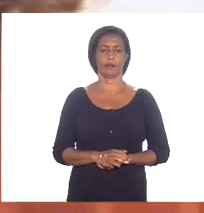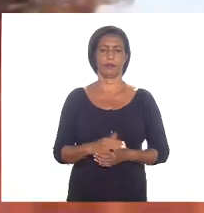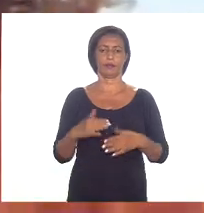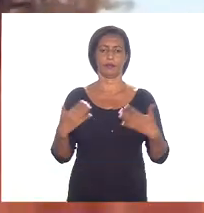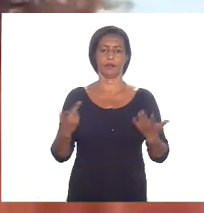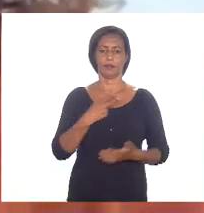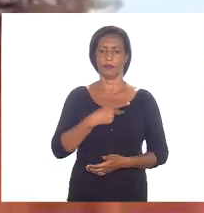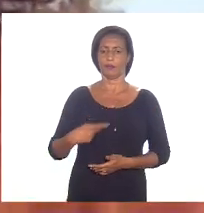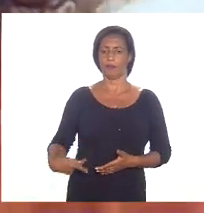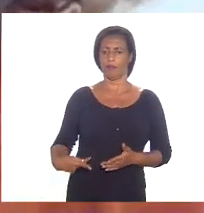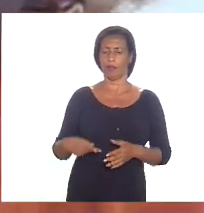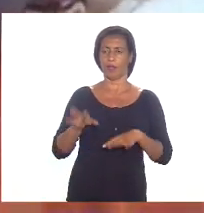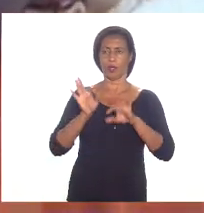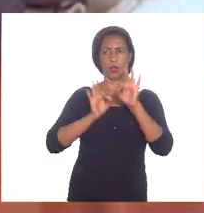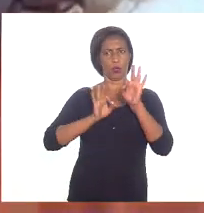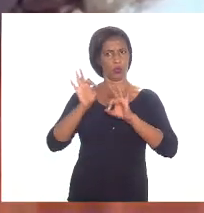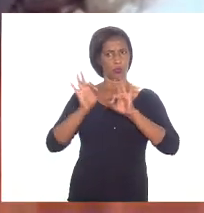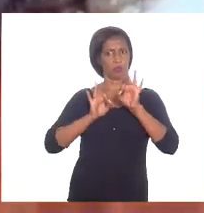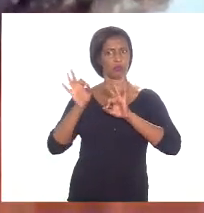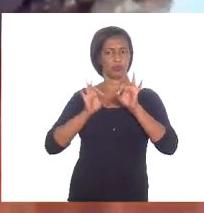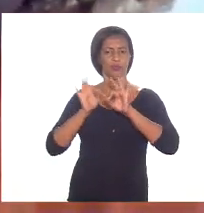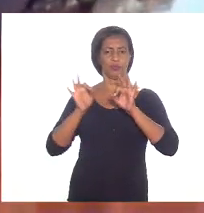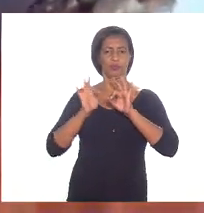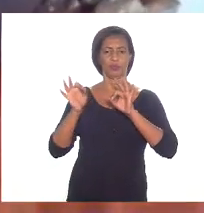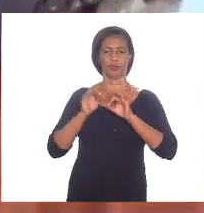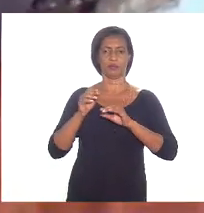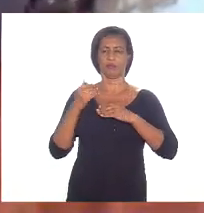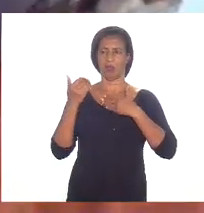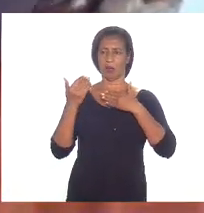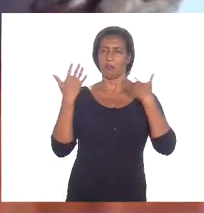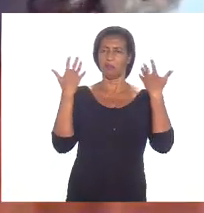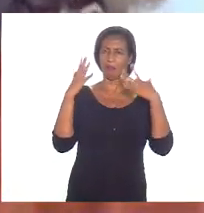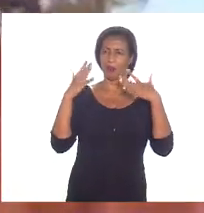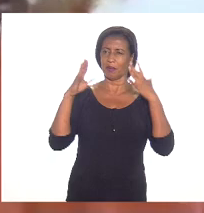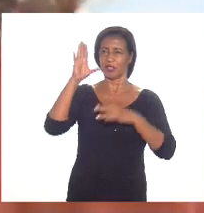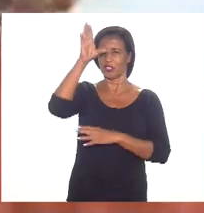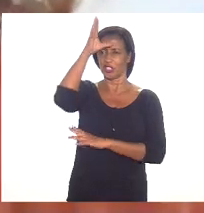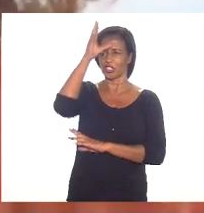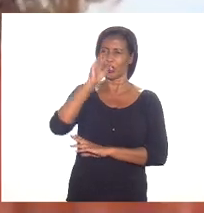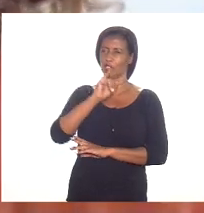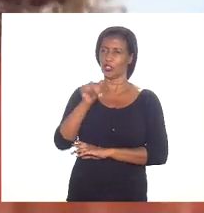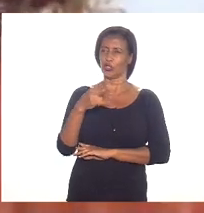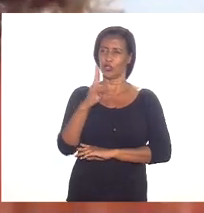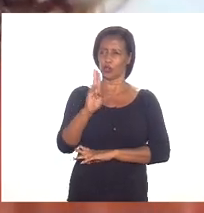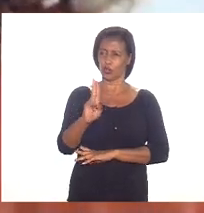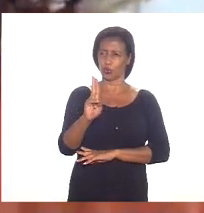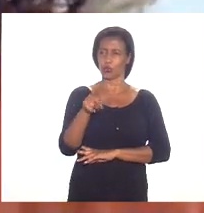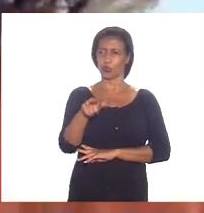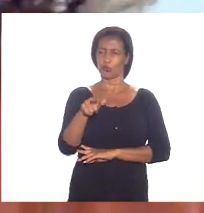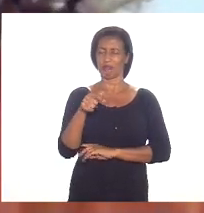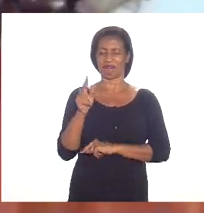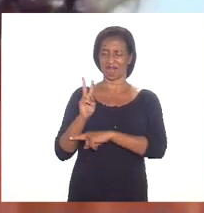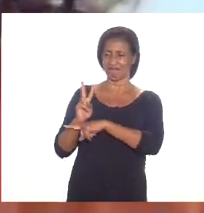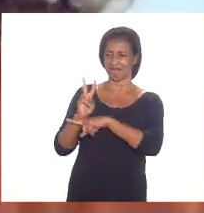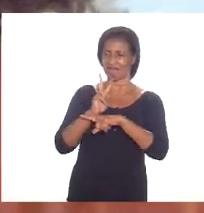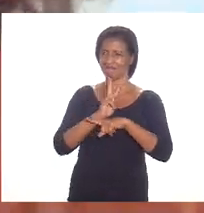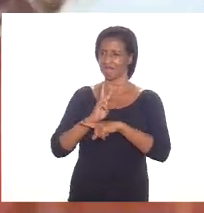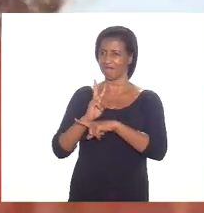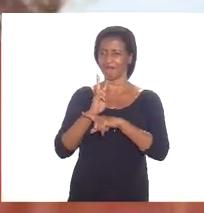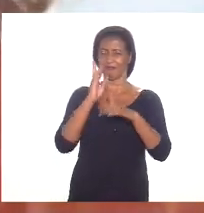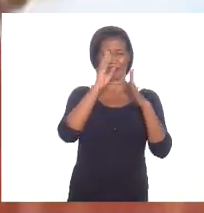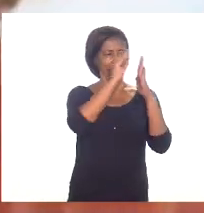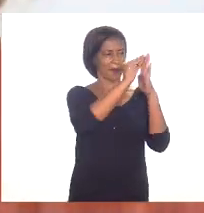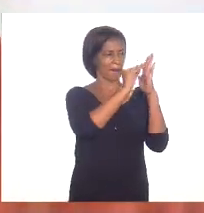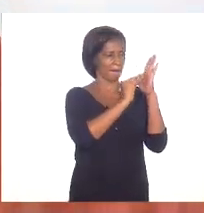o projeto é meritório. Saúdo a autora, a deputada Tia Ju, que é sempre muito vigilante da pauta